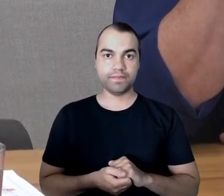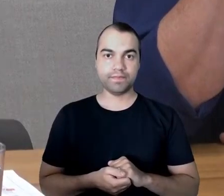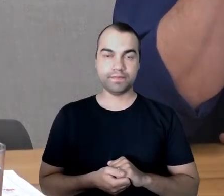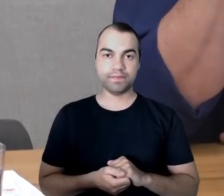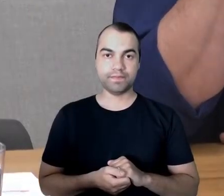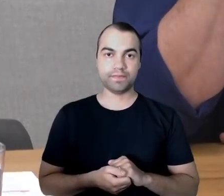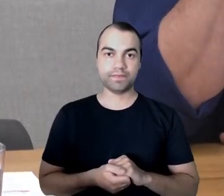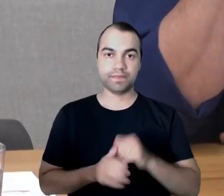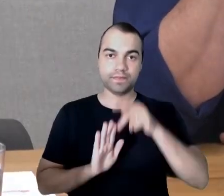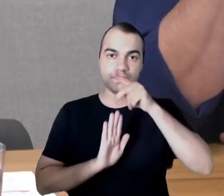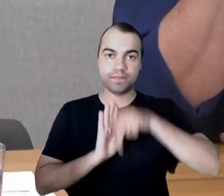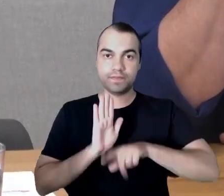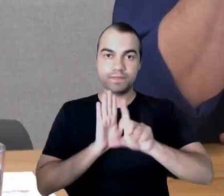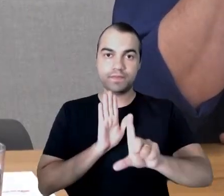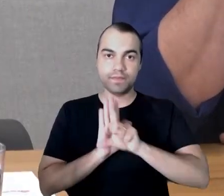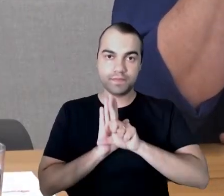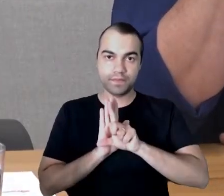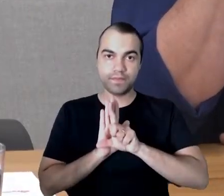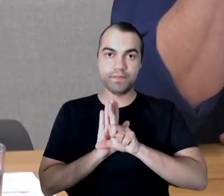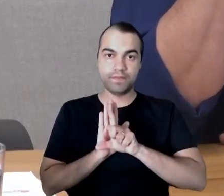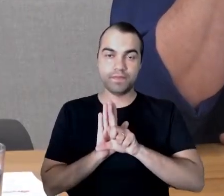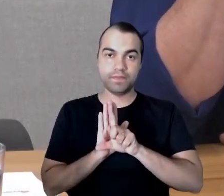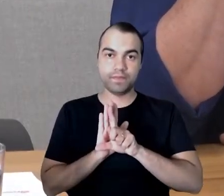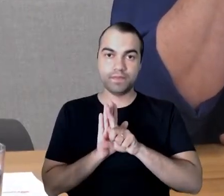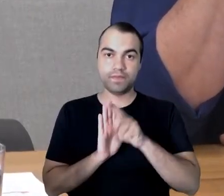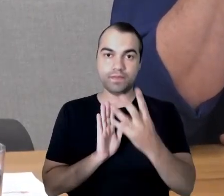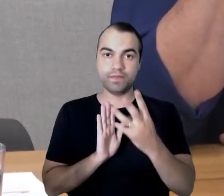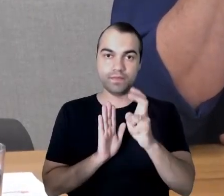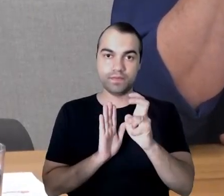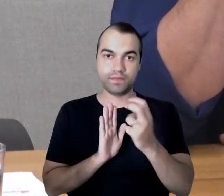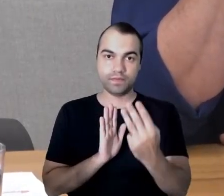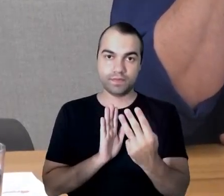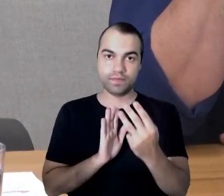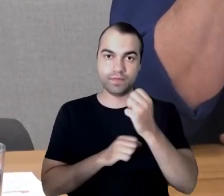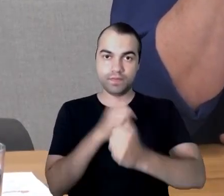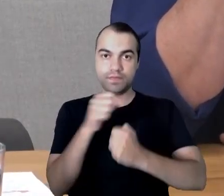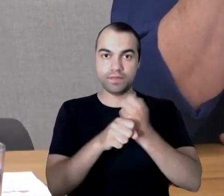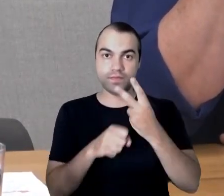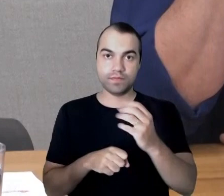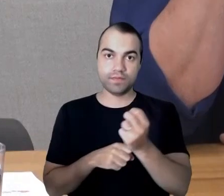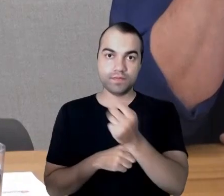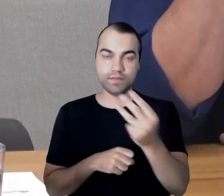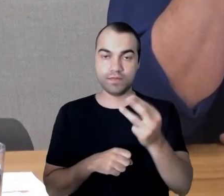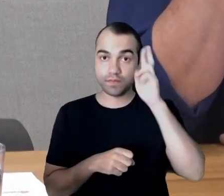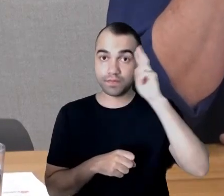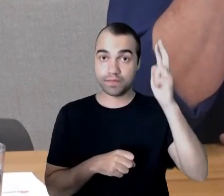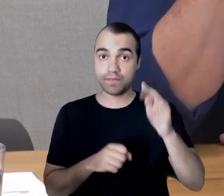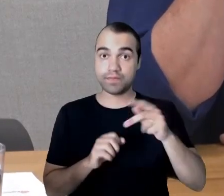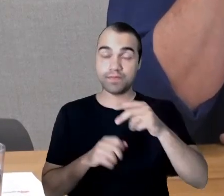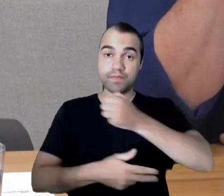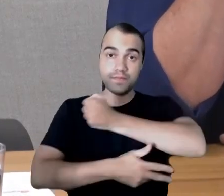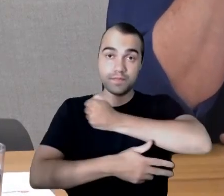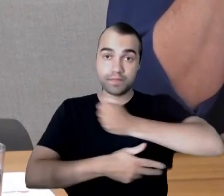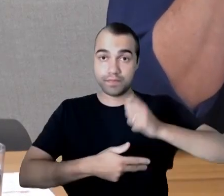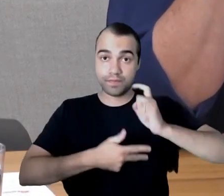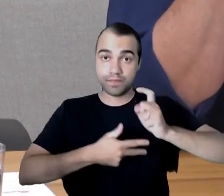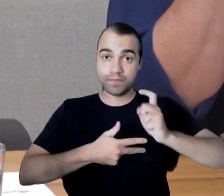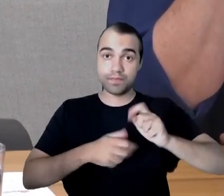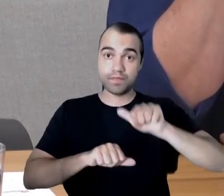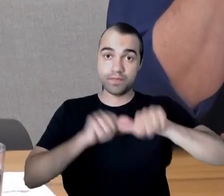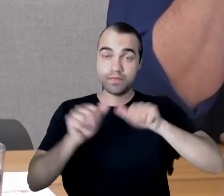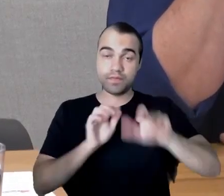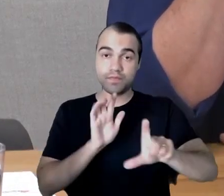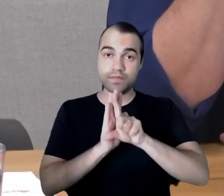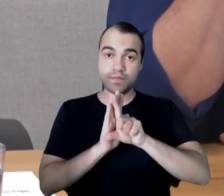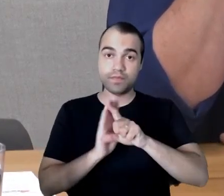projeto de lei 453 de 2003 de autoria do Poder Executivo que altera a lei 6.138